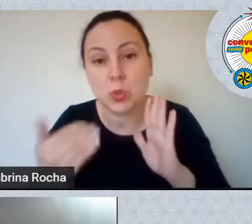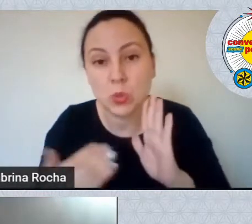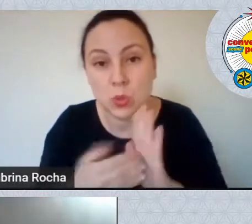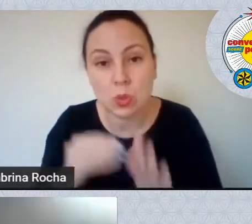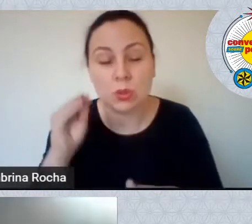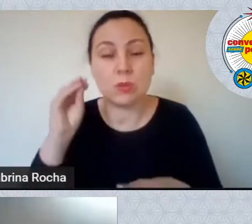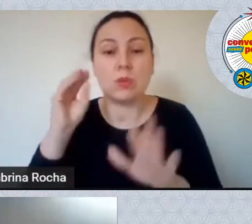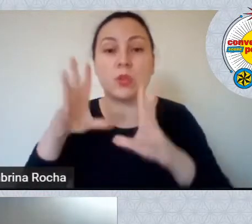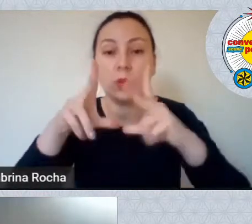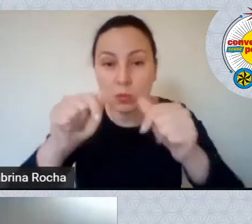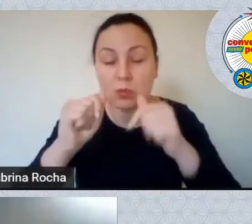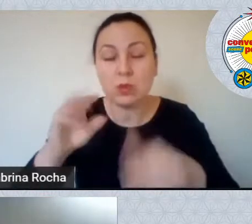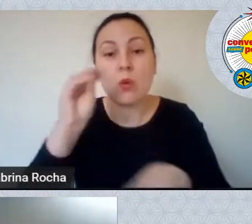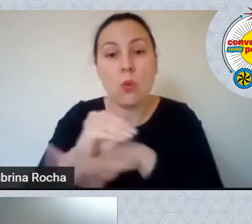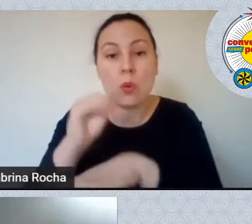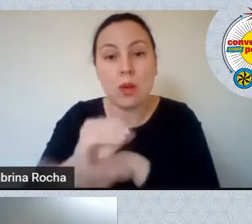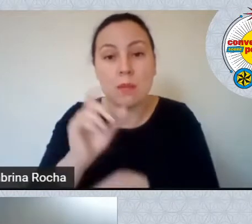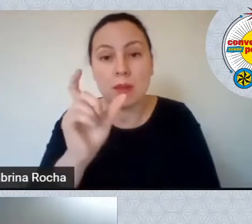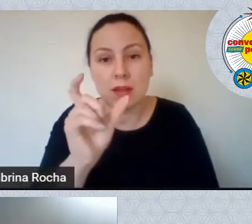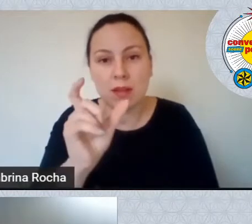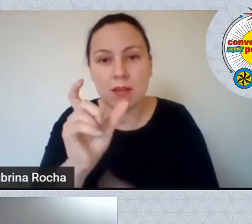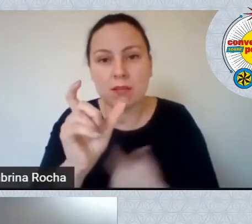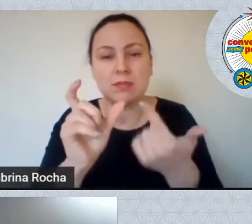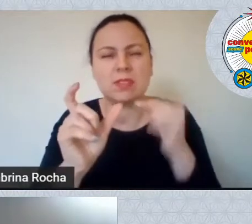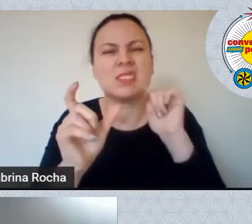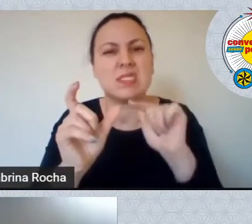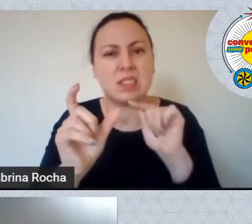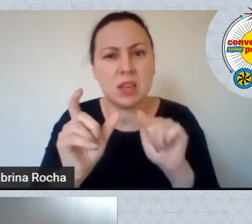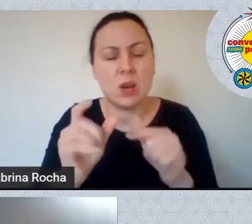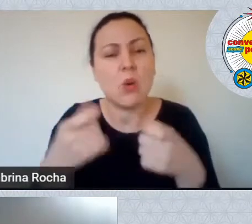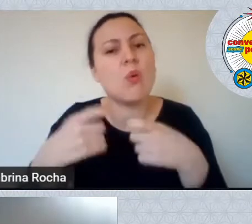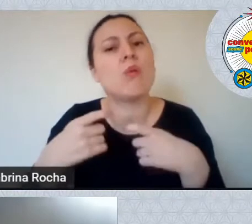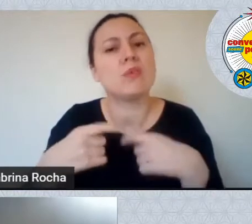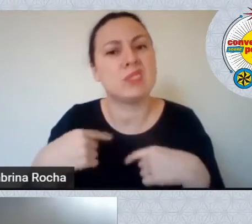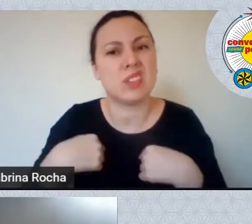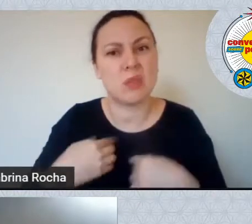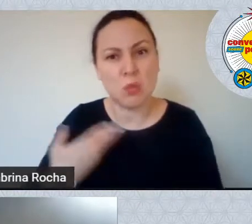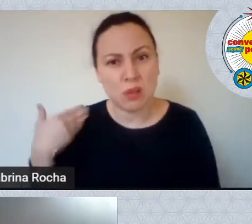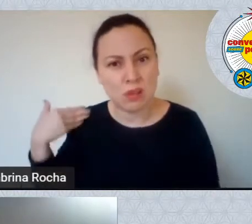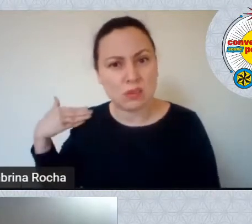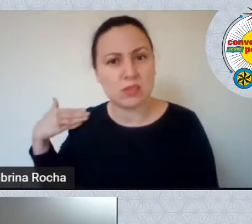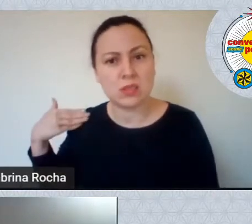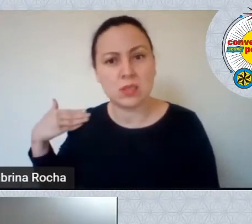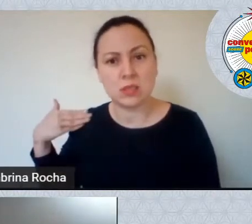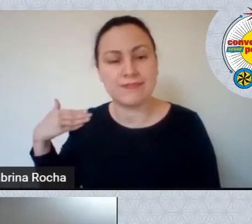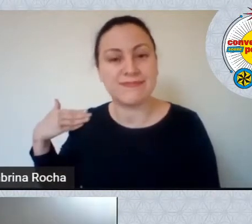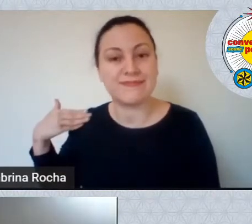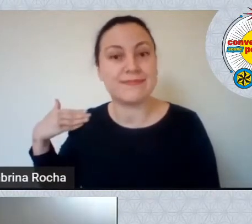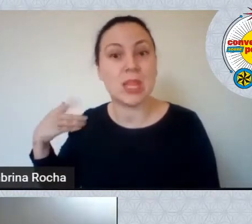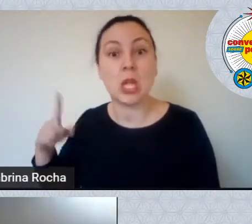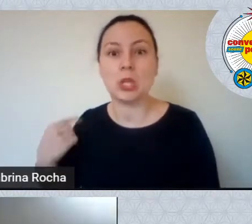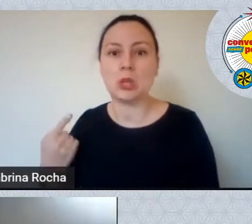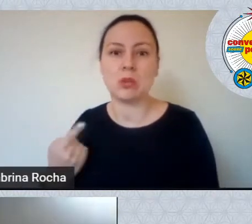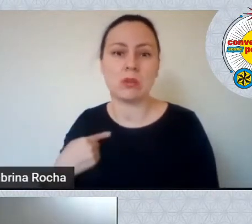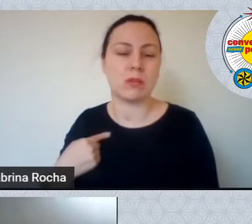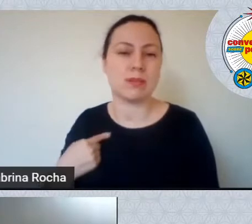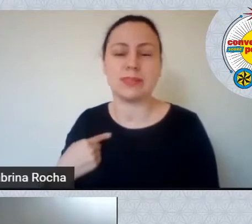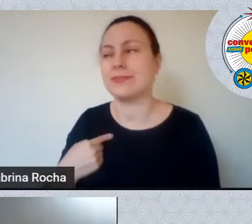diagnóstico sobre onde a gente estava antes, eu diria assim, nós estávamos muito descuidados com a palavra.